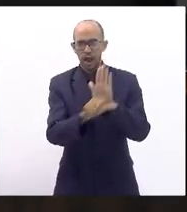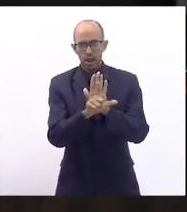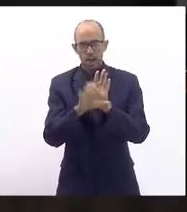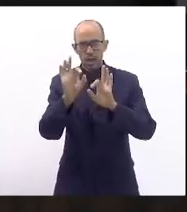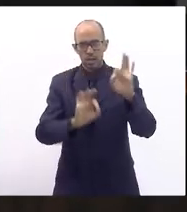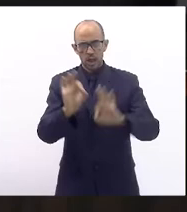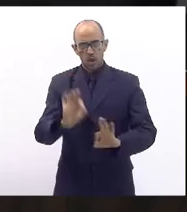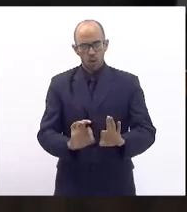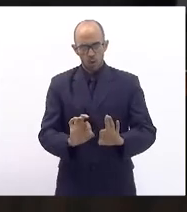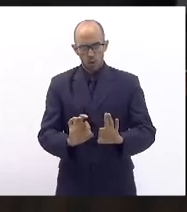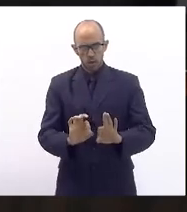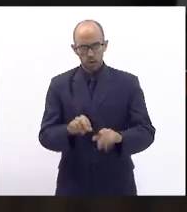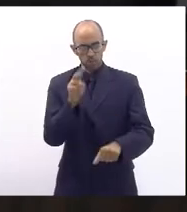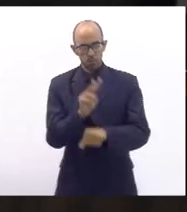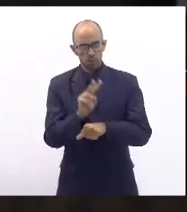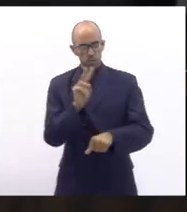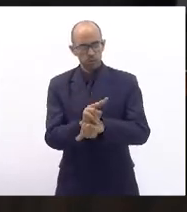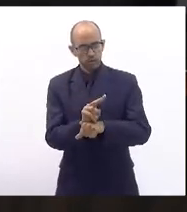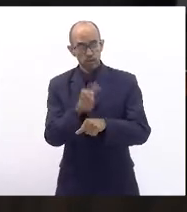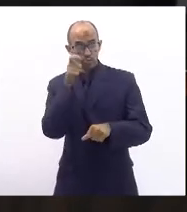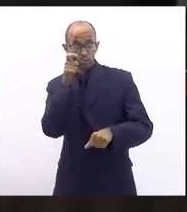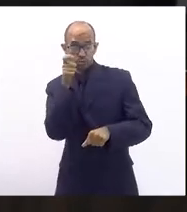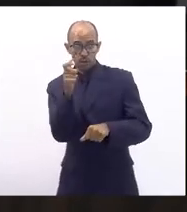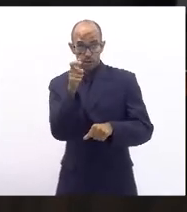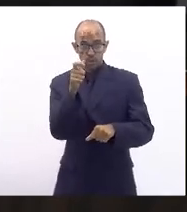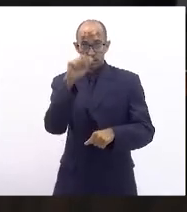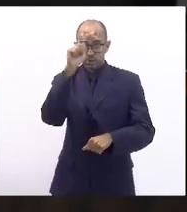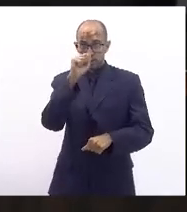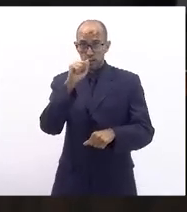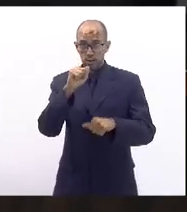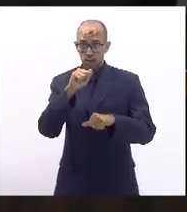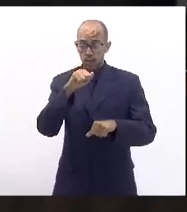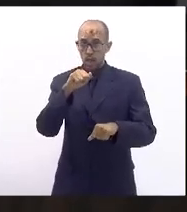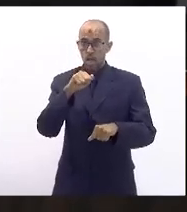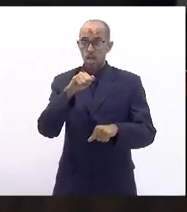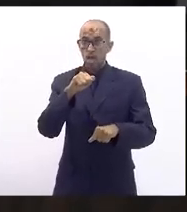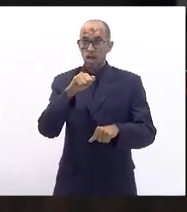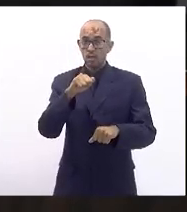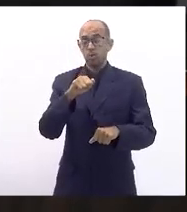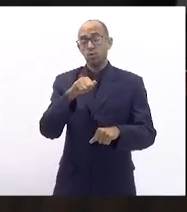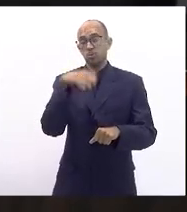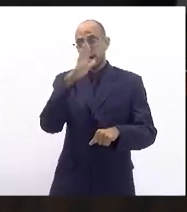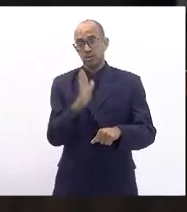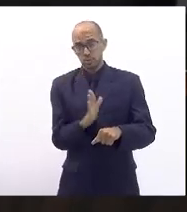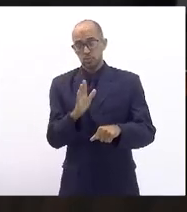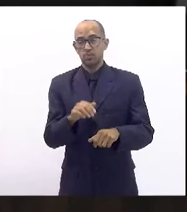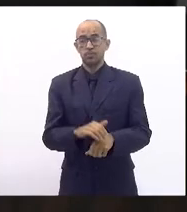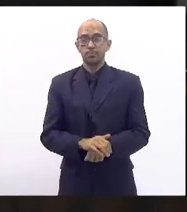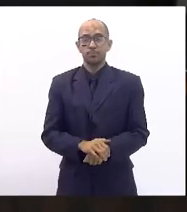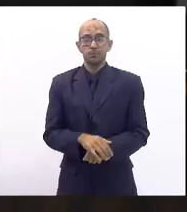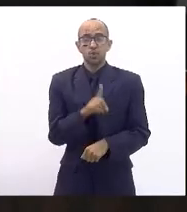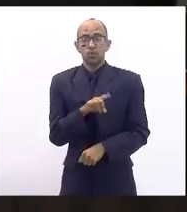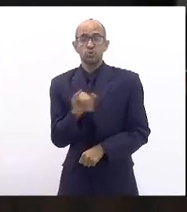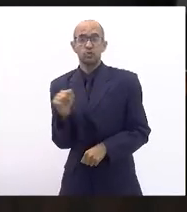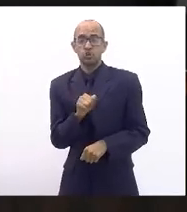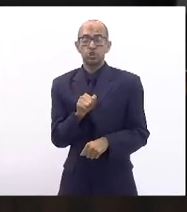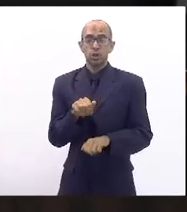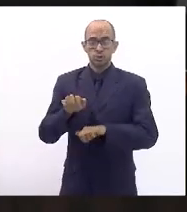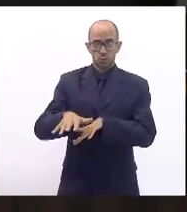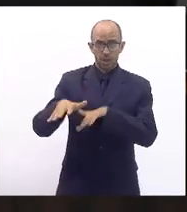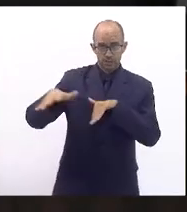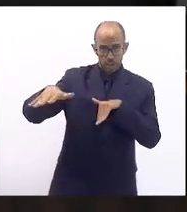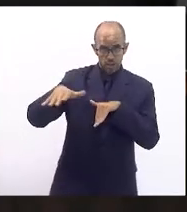ordem salvaguardando os interesses nacionais e cooperando com o desenvolvimento nacional é a data que se comemora o Dia do exército